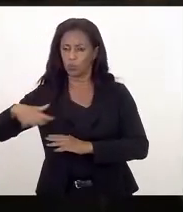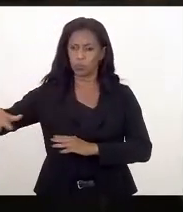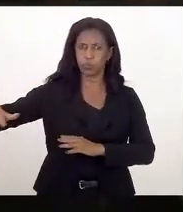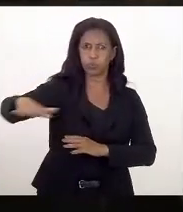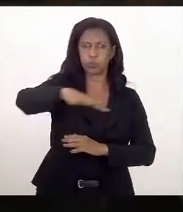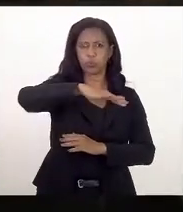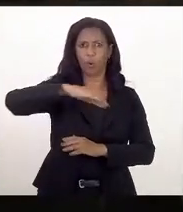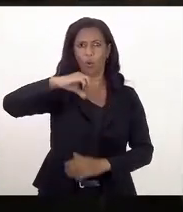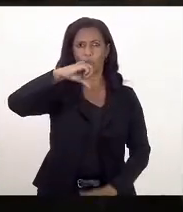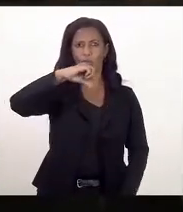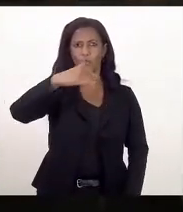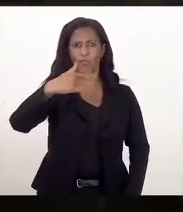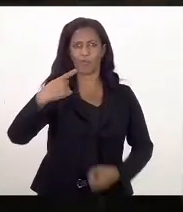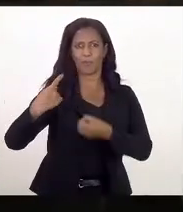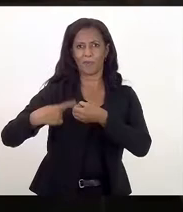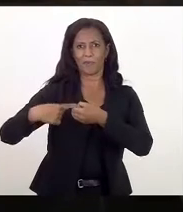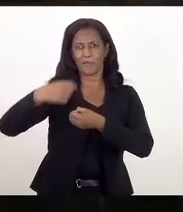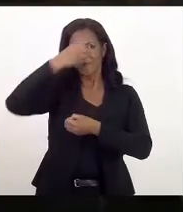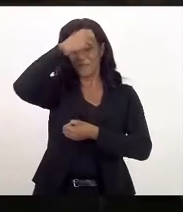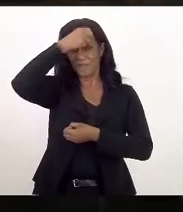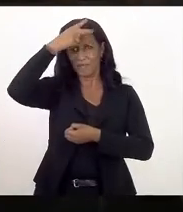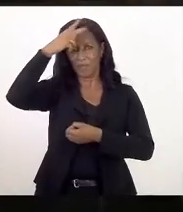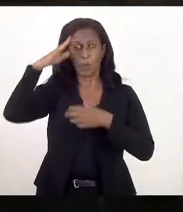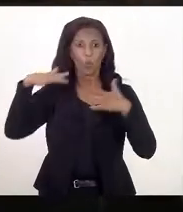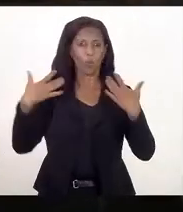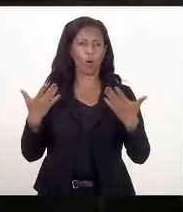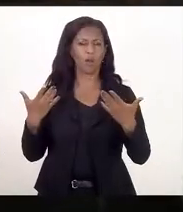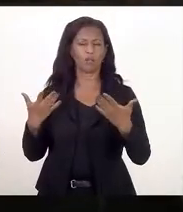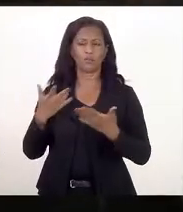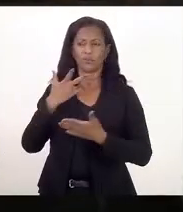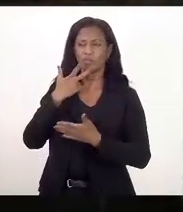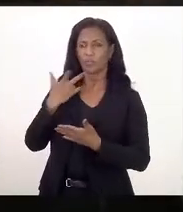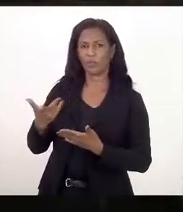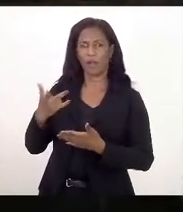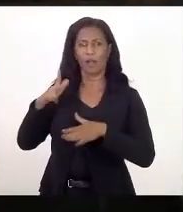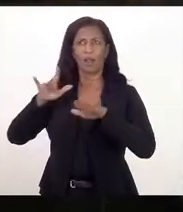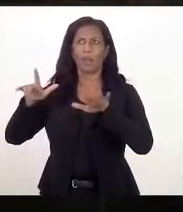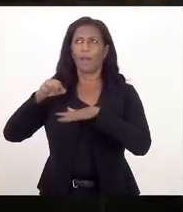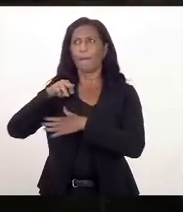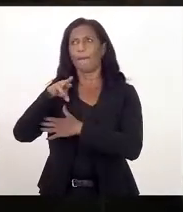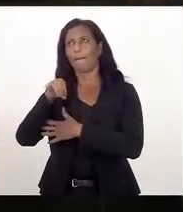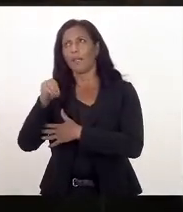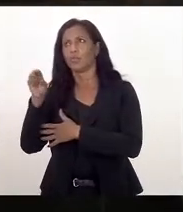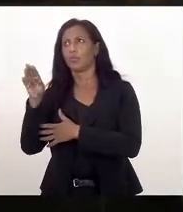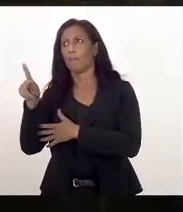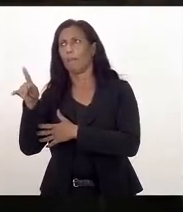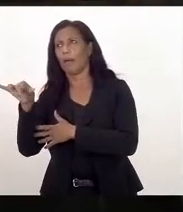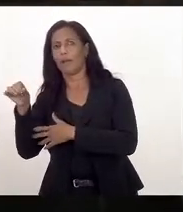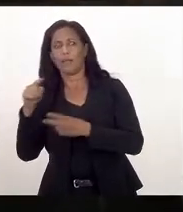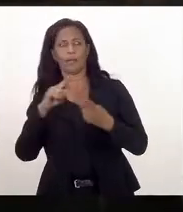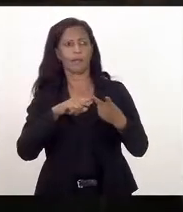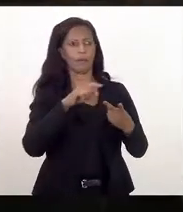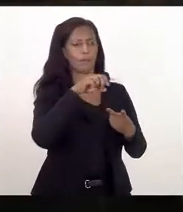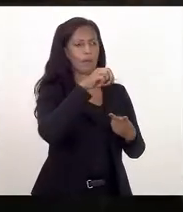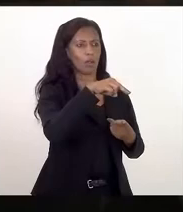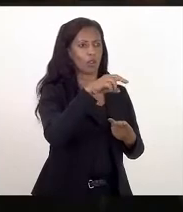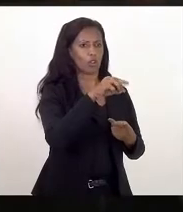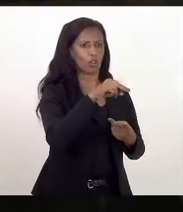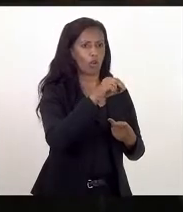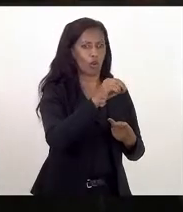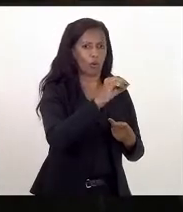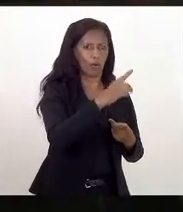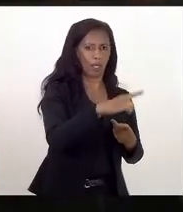E, toda vez que atendemos uma violação de direitos humanos, seja no Médio Paraíba, seja no Norte, Noroeste e Fluminense do Estado,